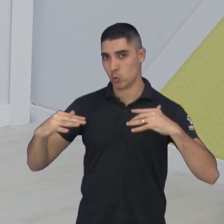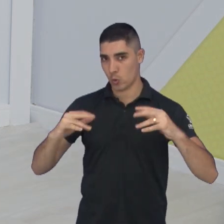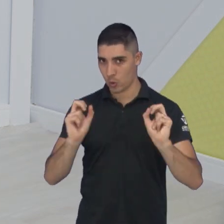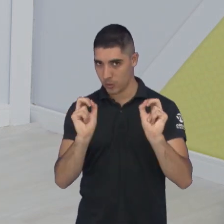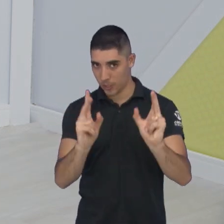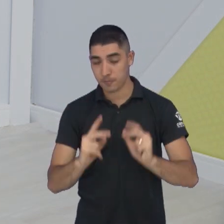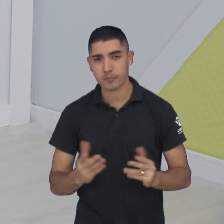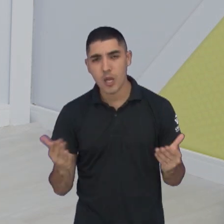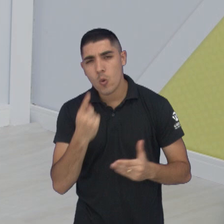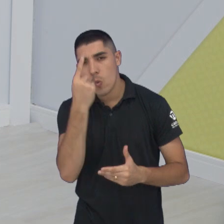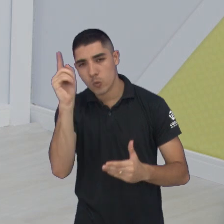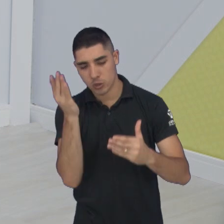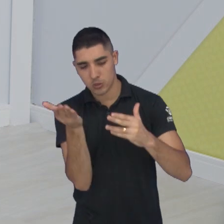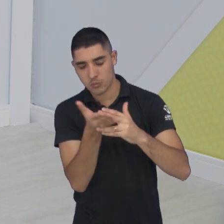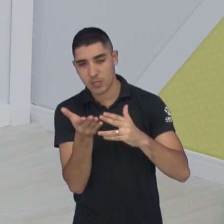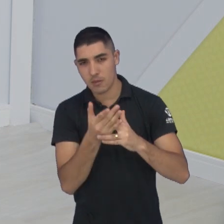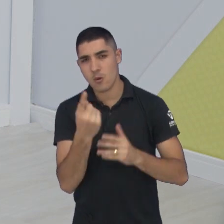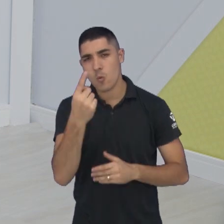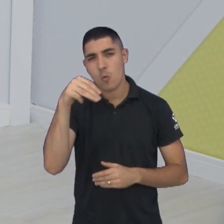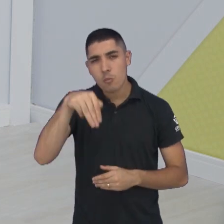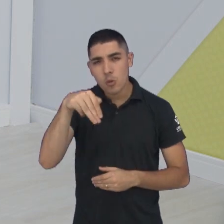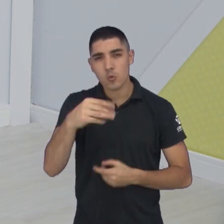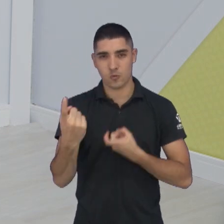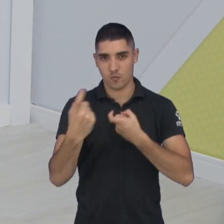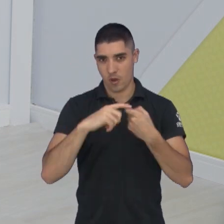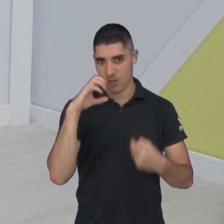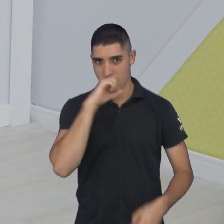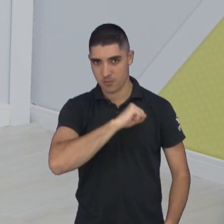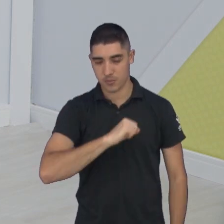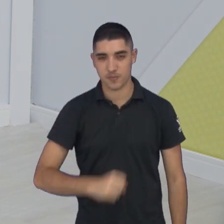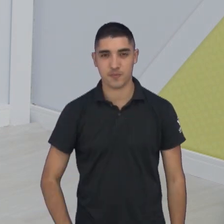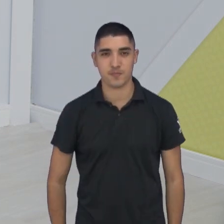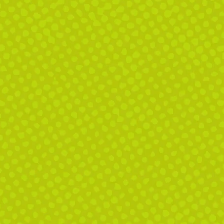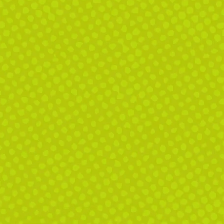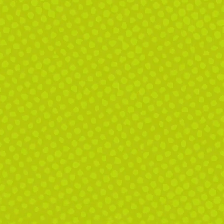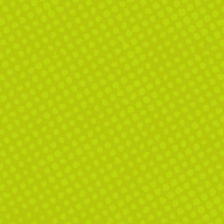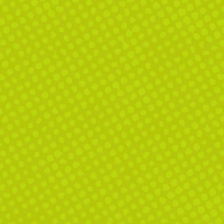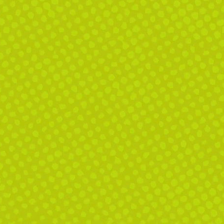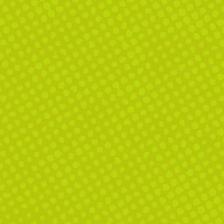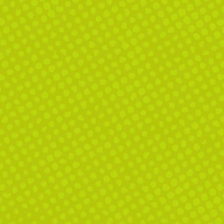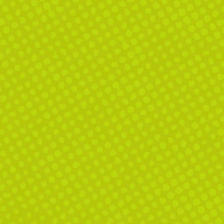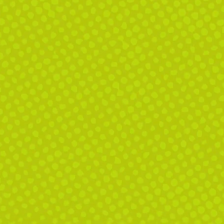A gente vai para o último intervalo do dia, 1 minutinho e meio, a gente está de volta, não sai daí.